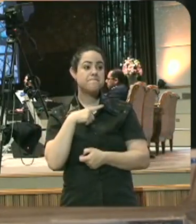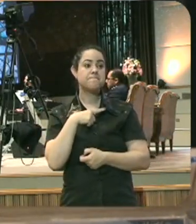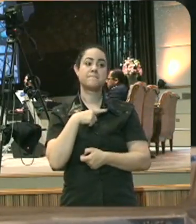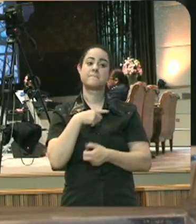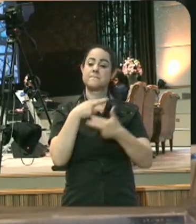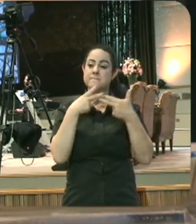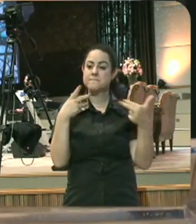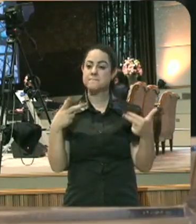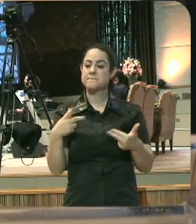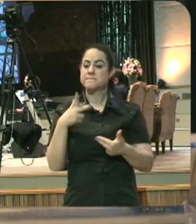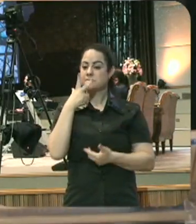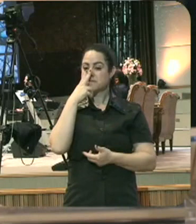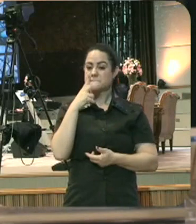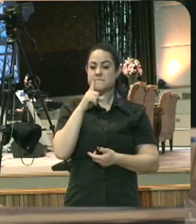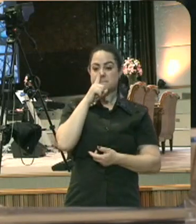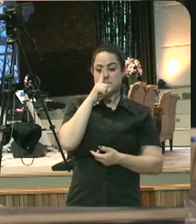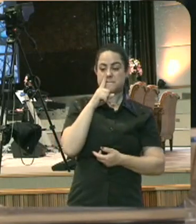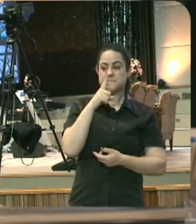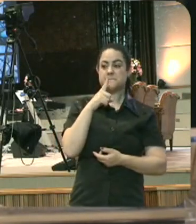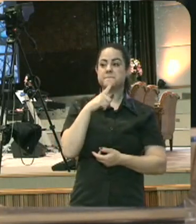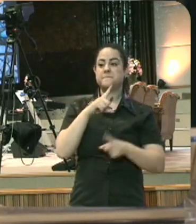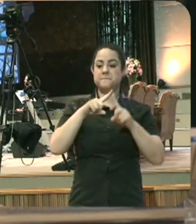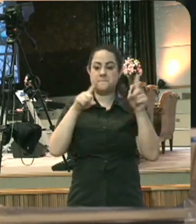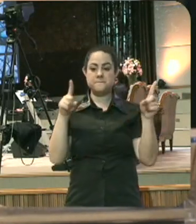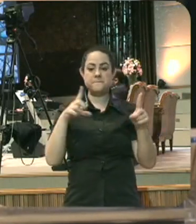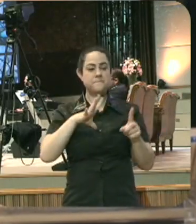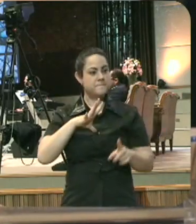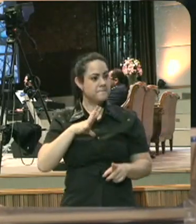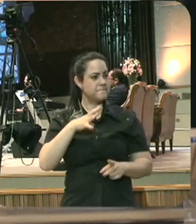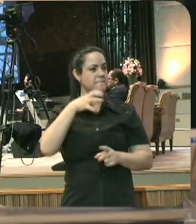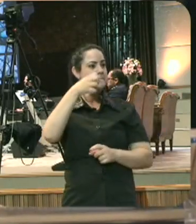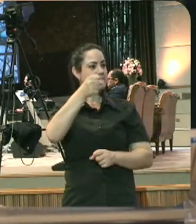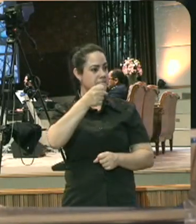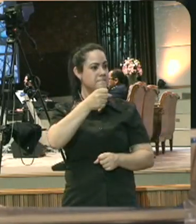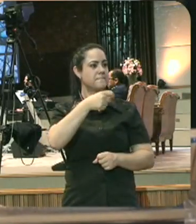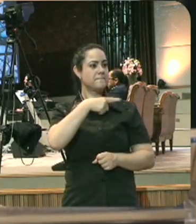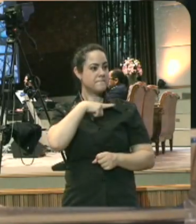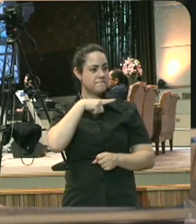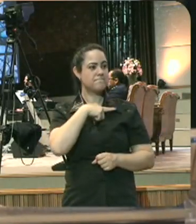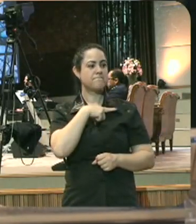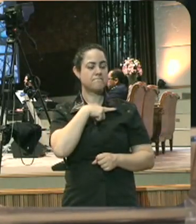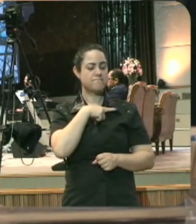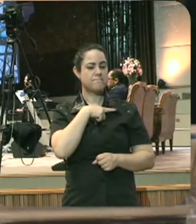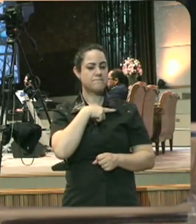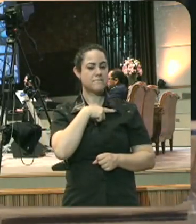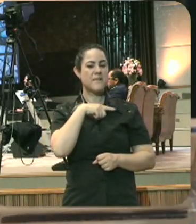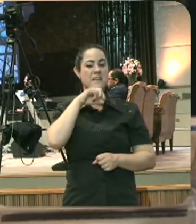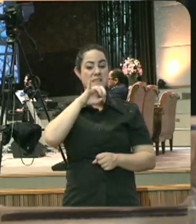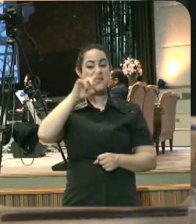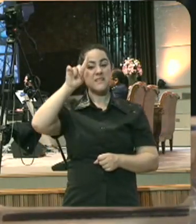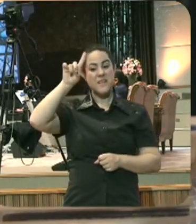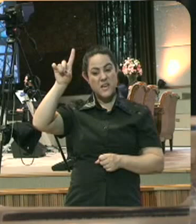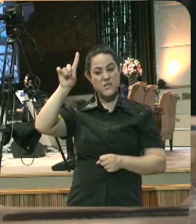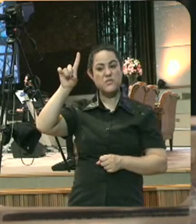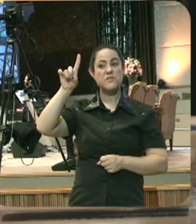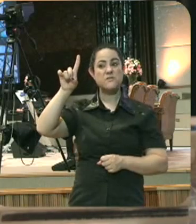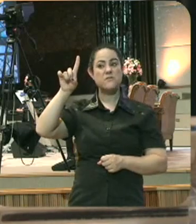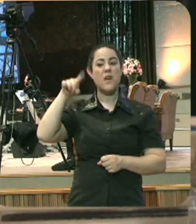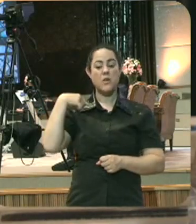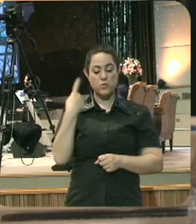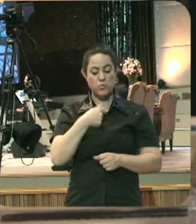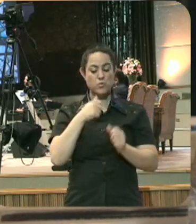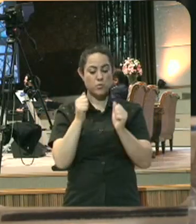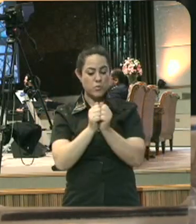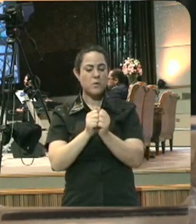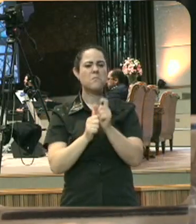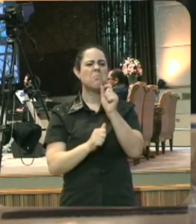algumas coisas. Mas eu vou numa ousadia, numa coragem que ninguém me segura. Porque se Deus é por nós,